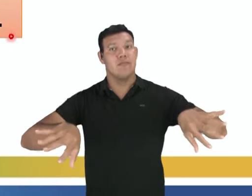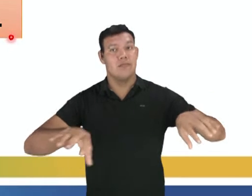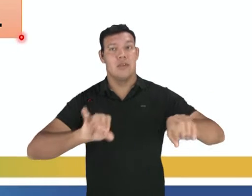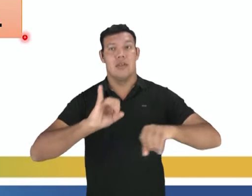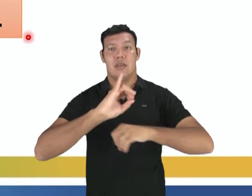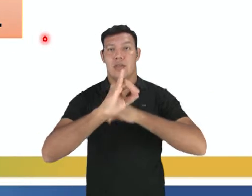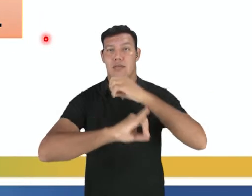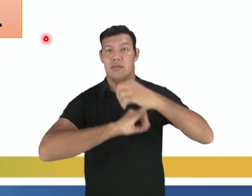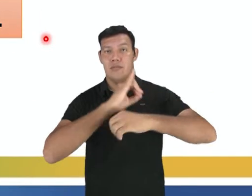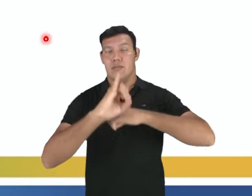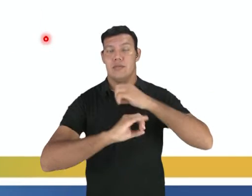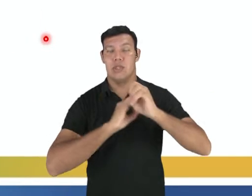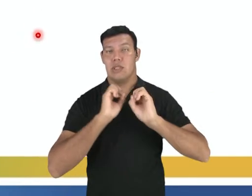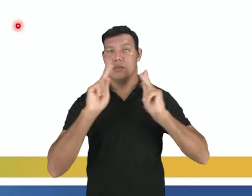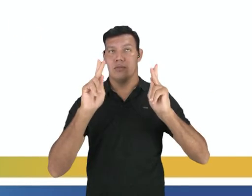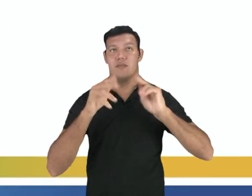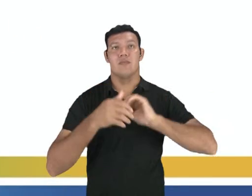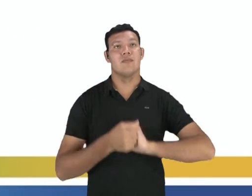de íons, ok?